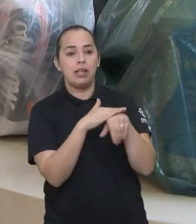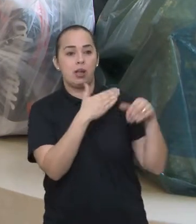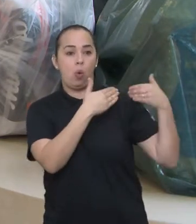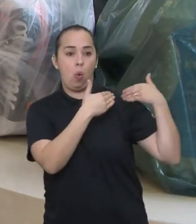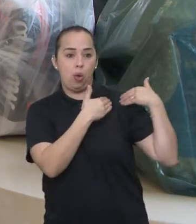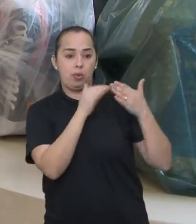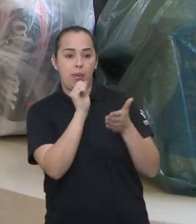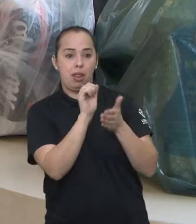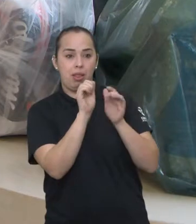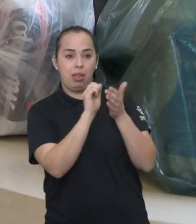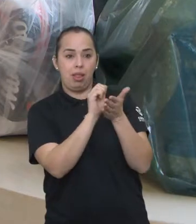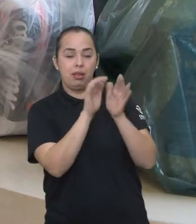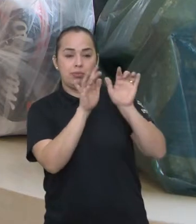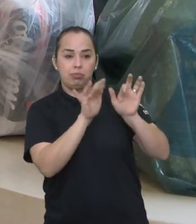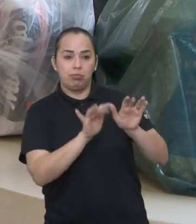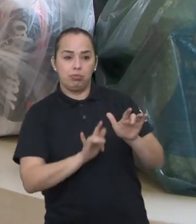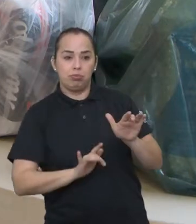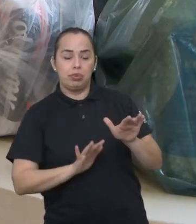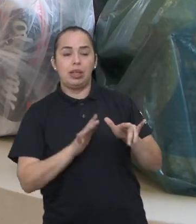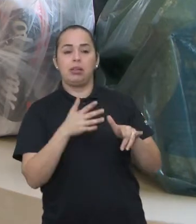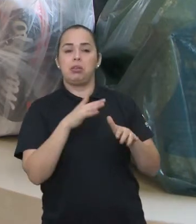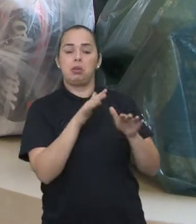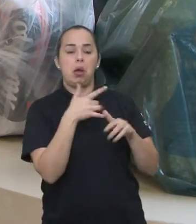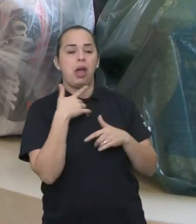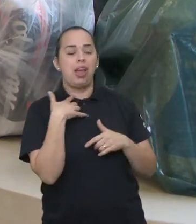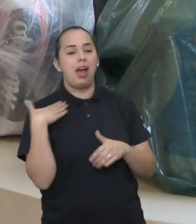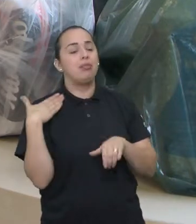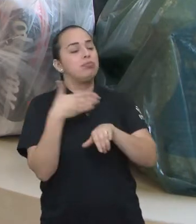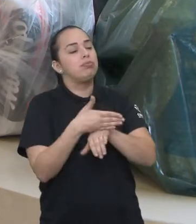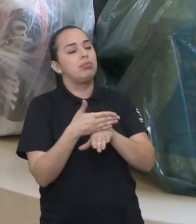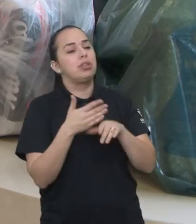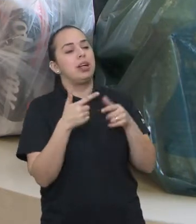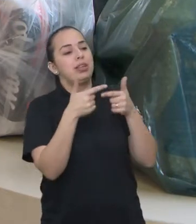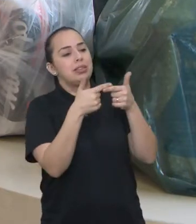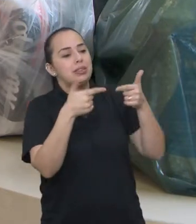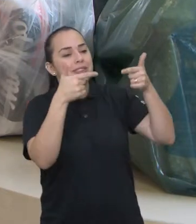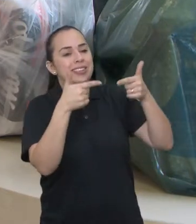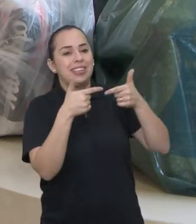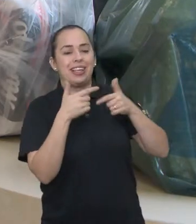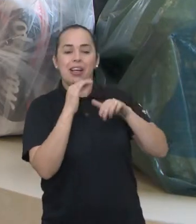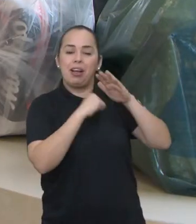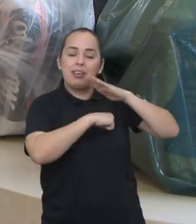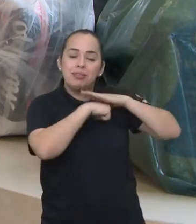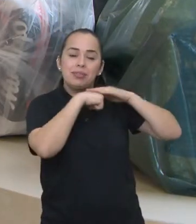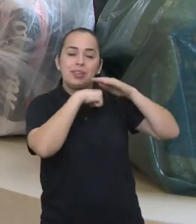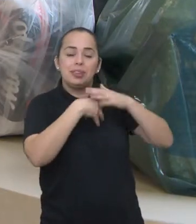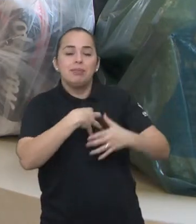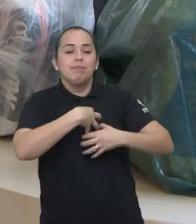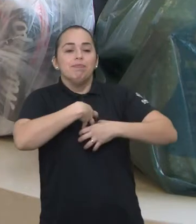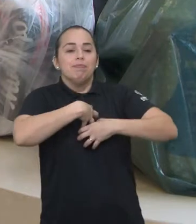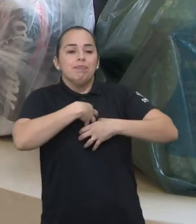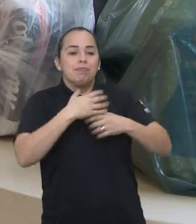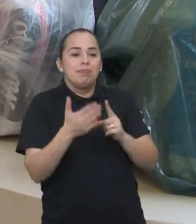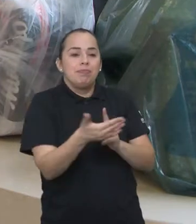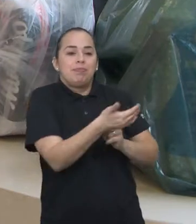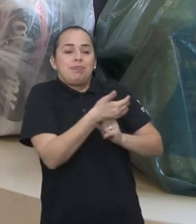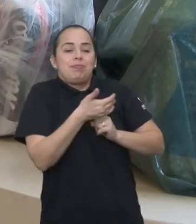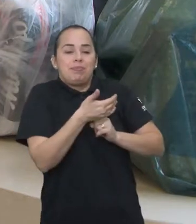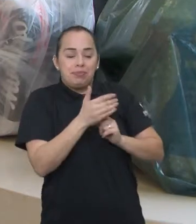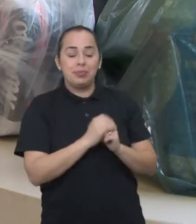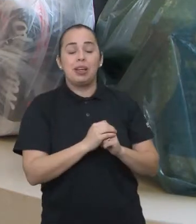responsável pelo cadastro aí eu cheguei nossa ele foi super simpática me atendeu muito bem com todo carinho gente se sente